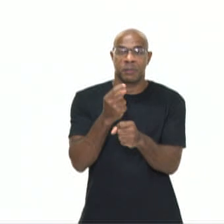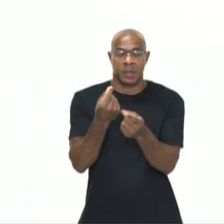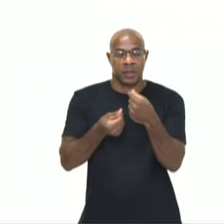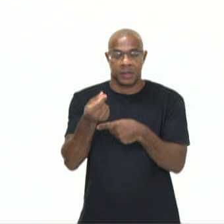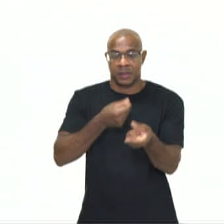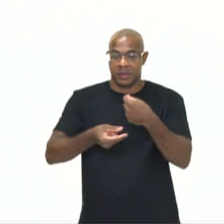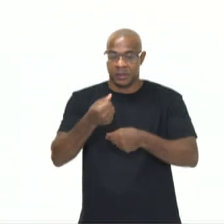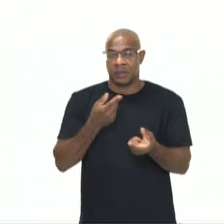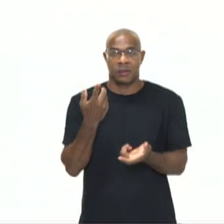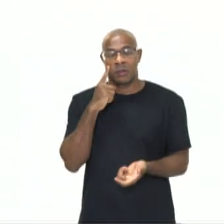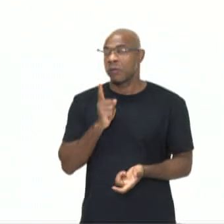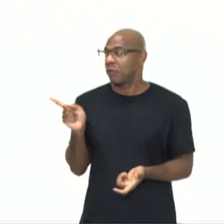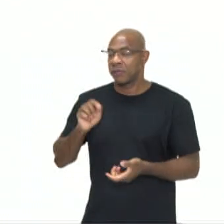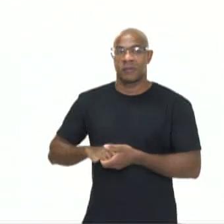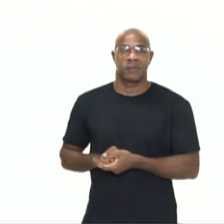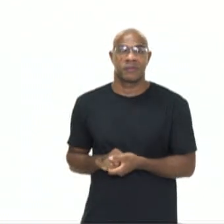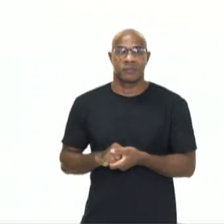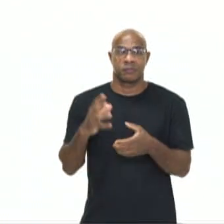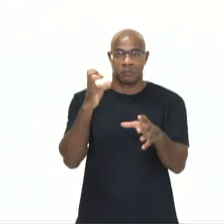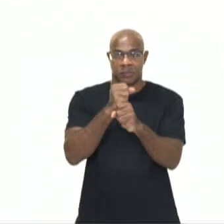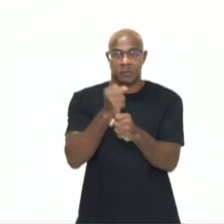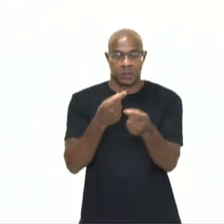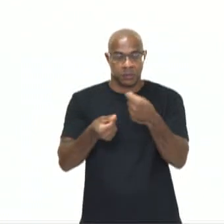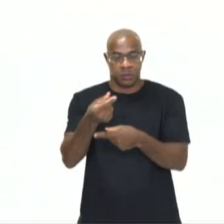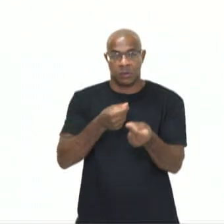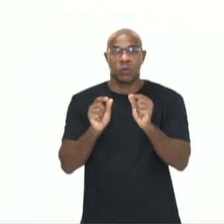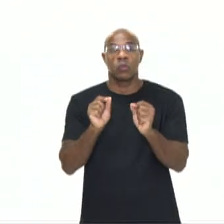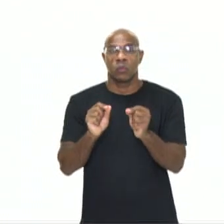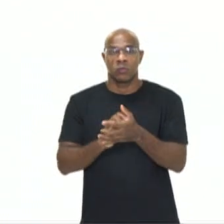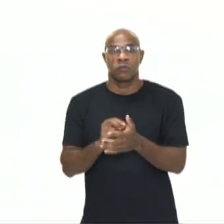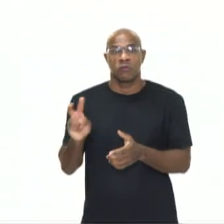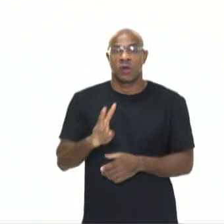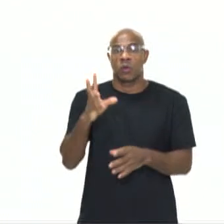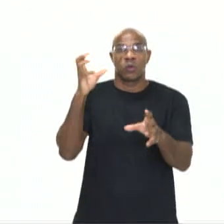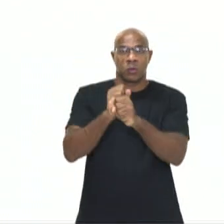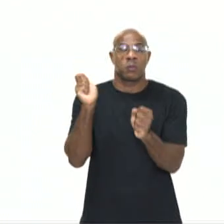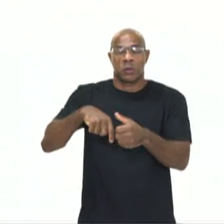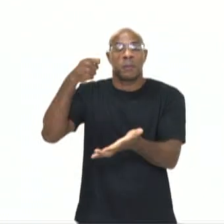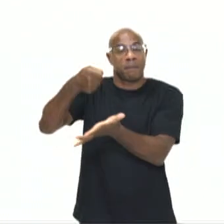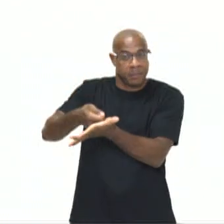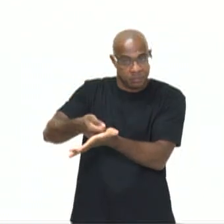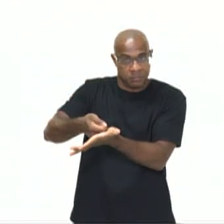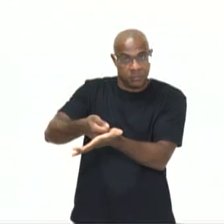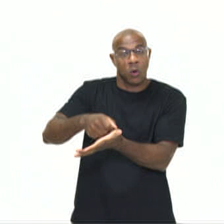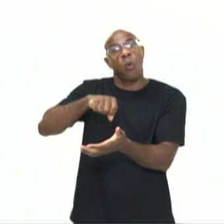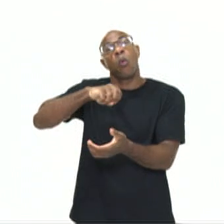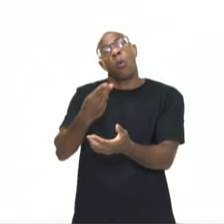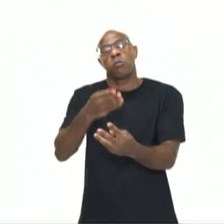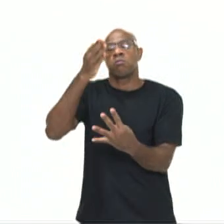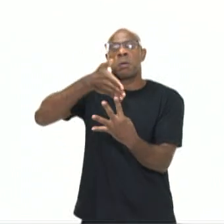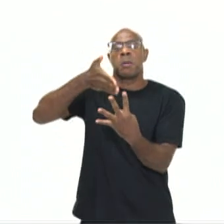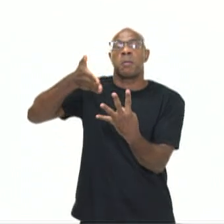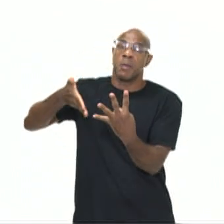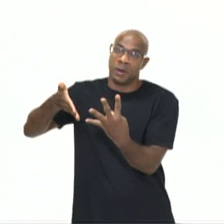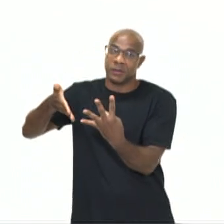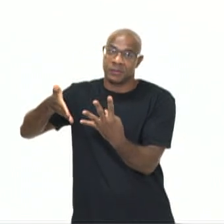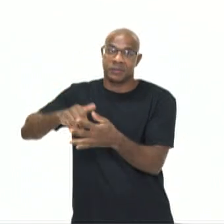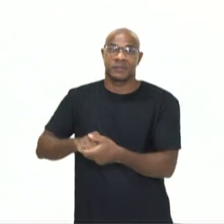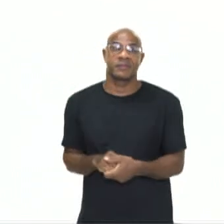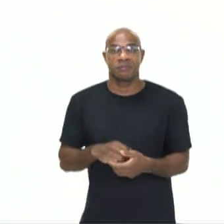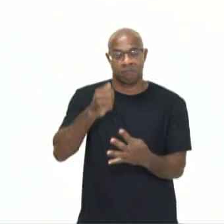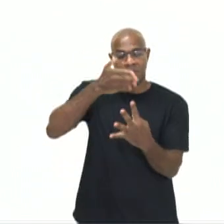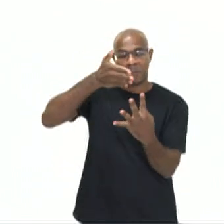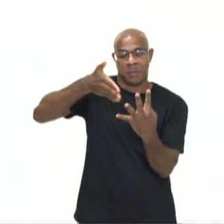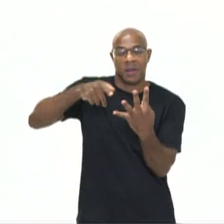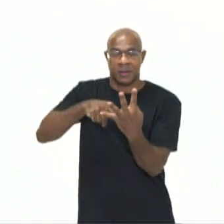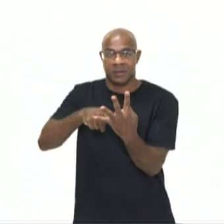Então, confere lá comigo. Nas operações financeiras, o valor total pode ser pago à vista ou parcelado. Quando o valor é pago